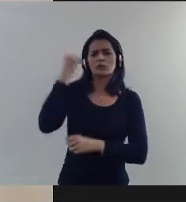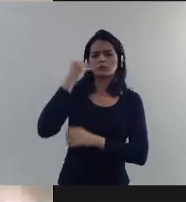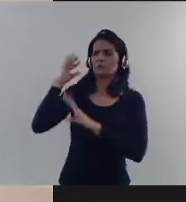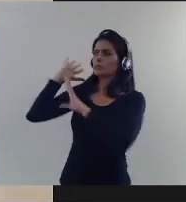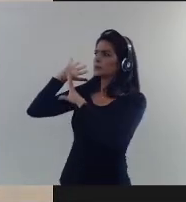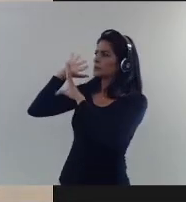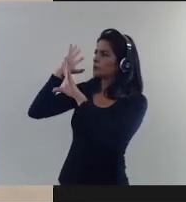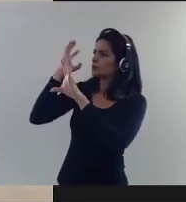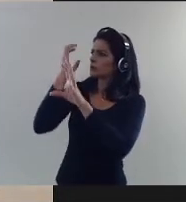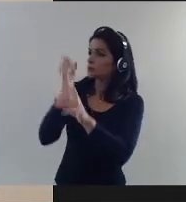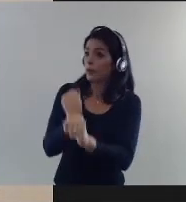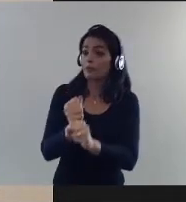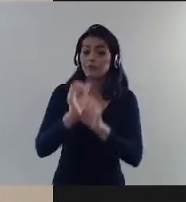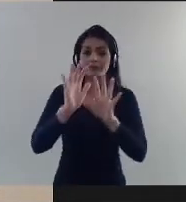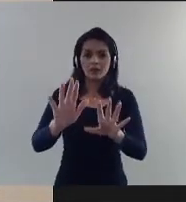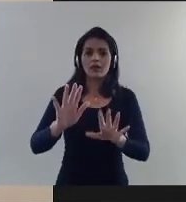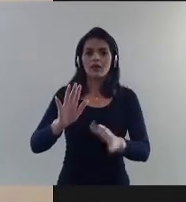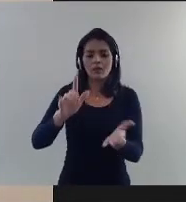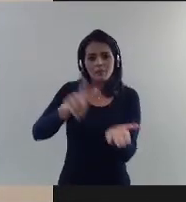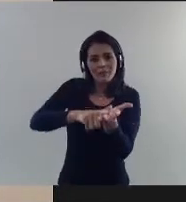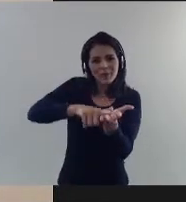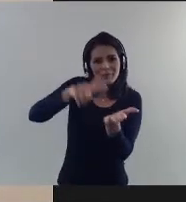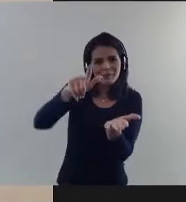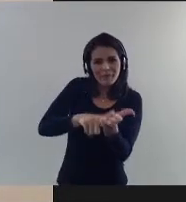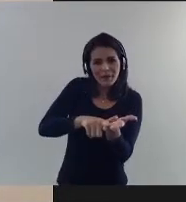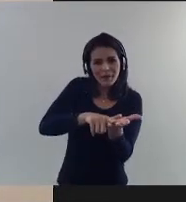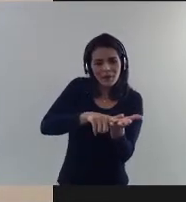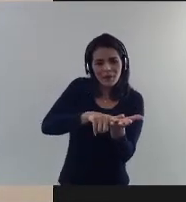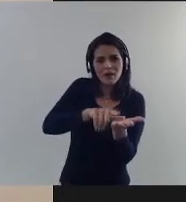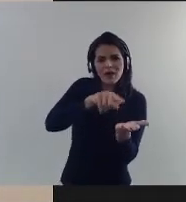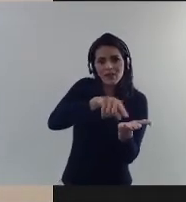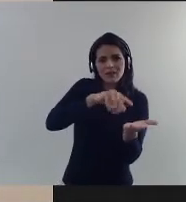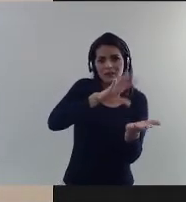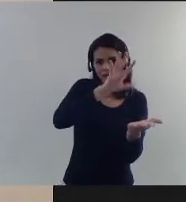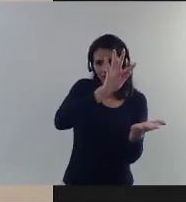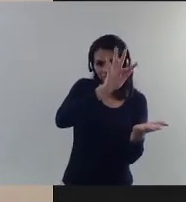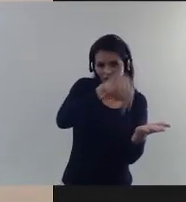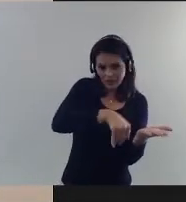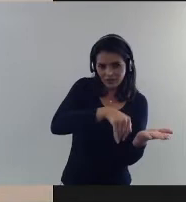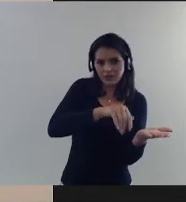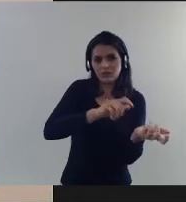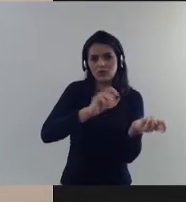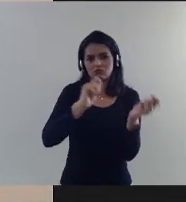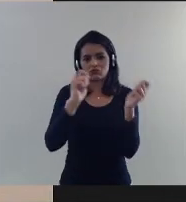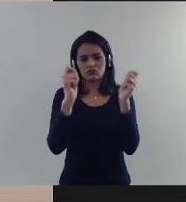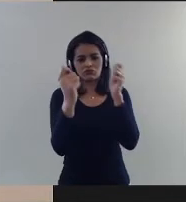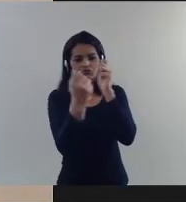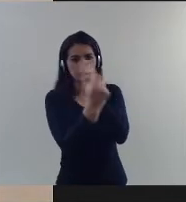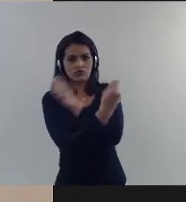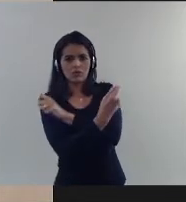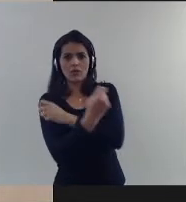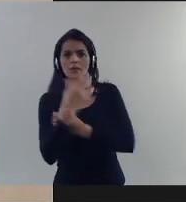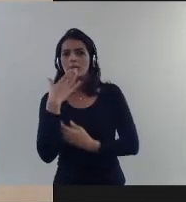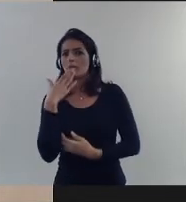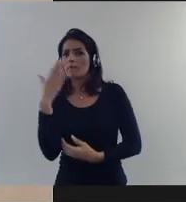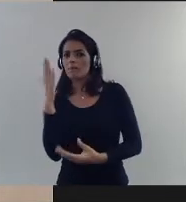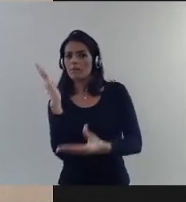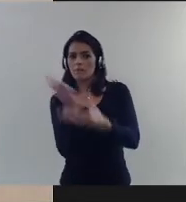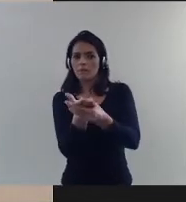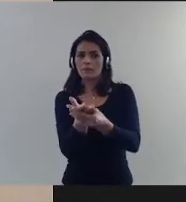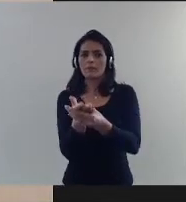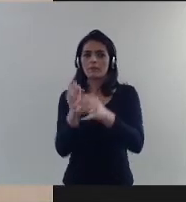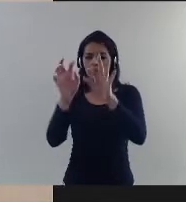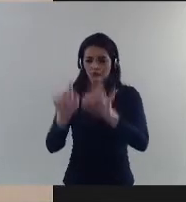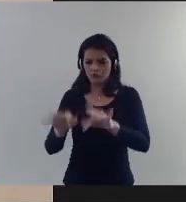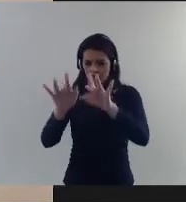então, sair do processo físico para o processo de tecnologia, de petições eletrônicas, já foi uma